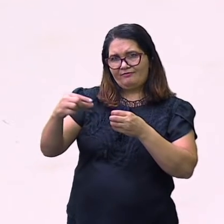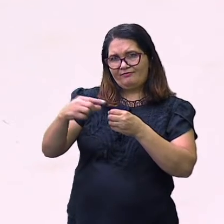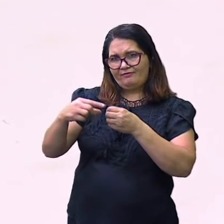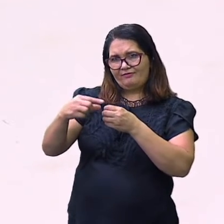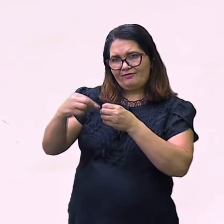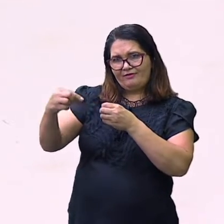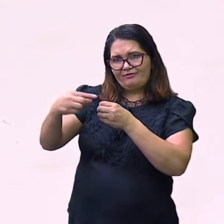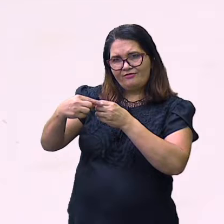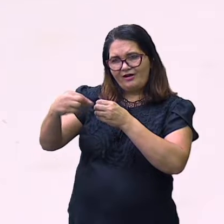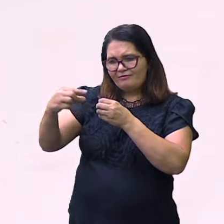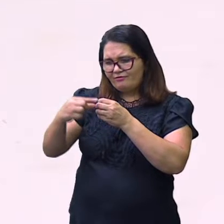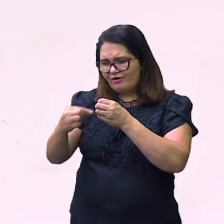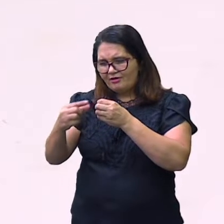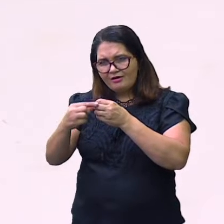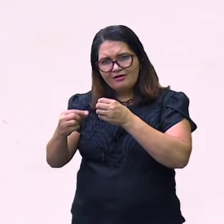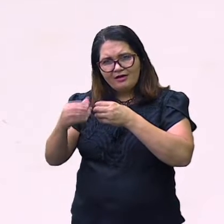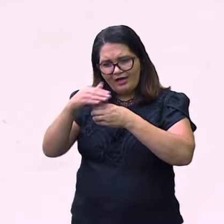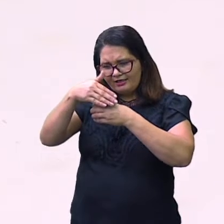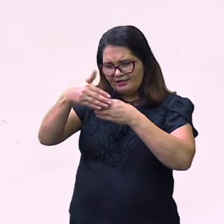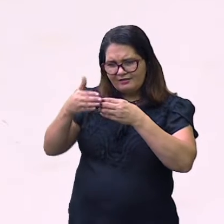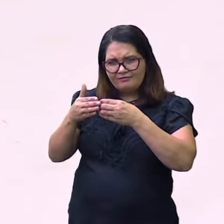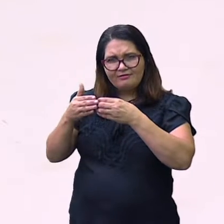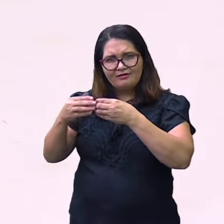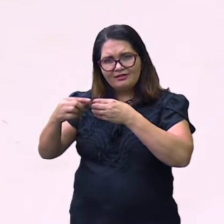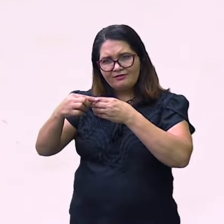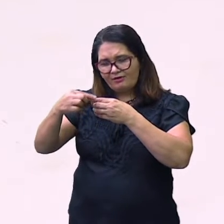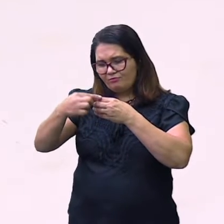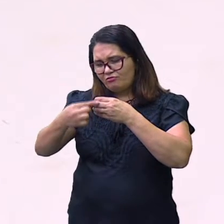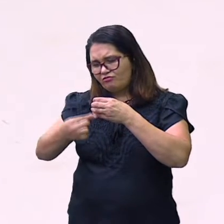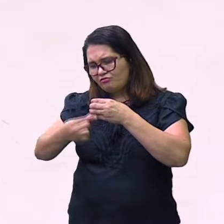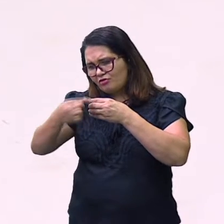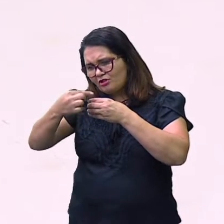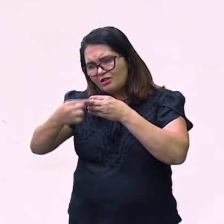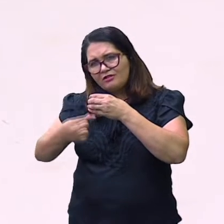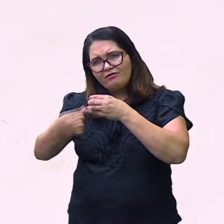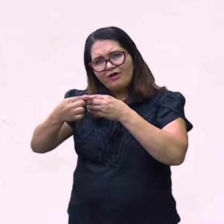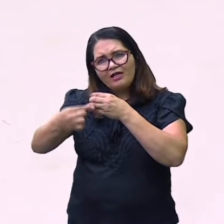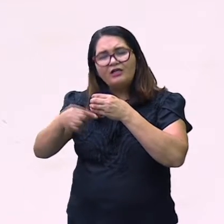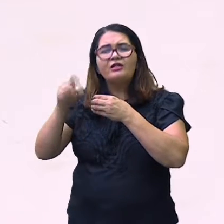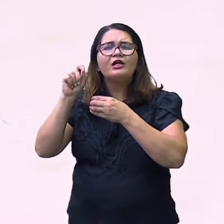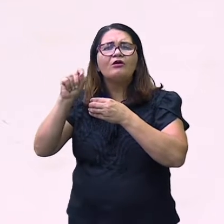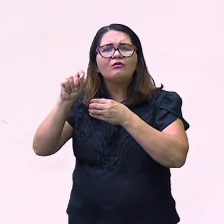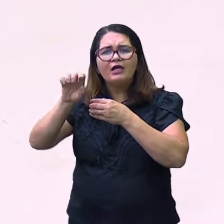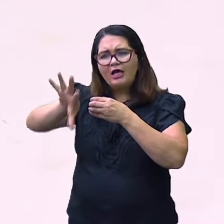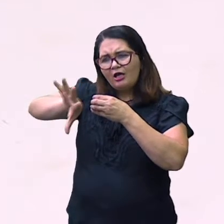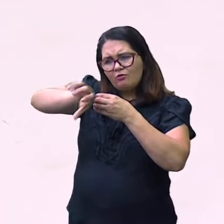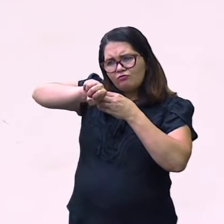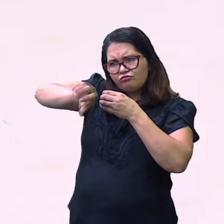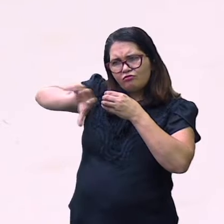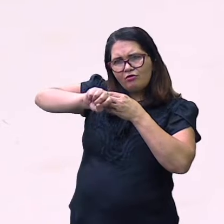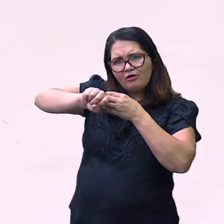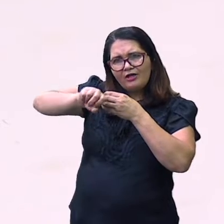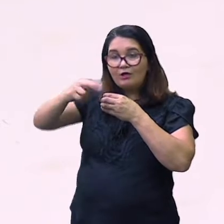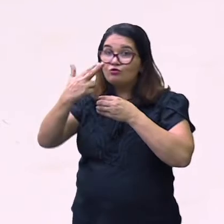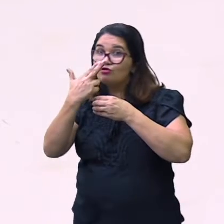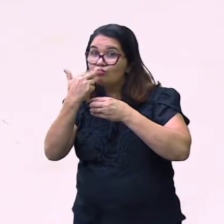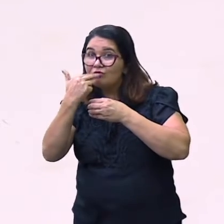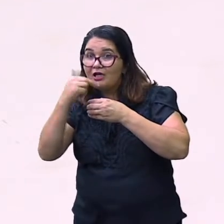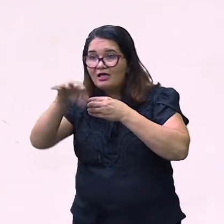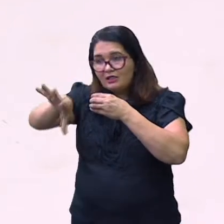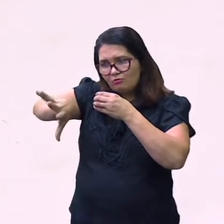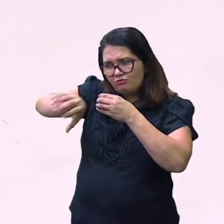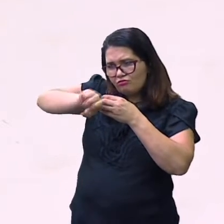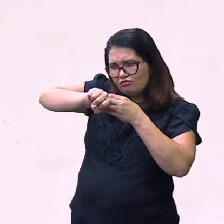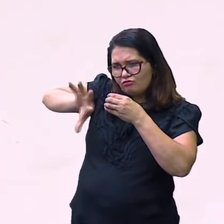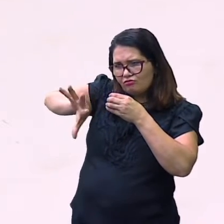beliscão. E aí você vai perceber que não é tão difícil, ó. Você faz um beliscãozinho para dentro e para